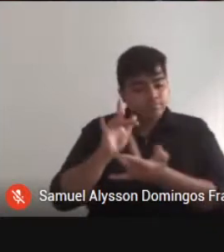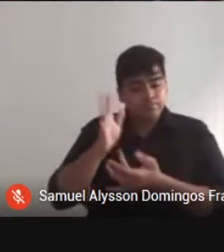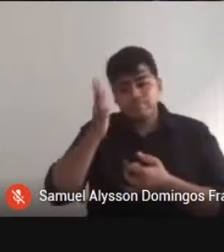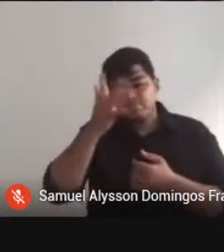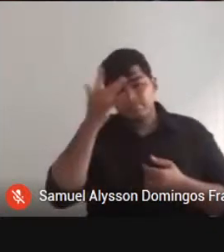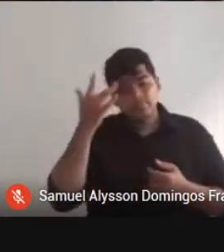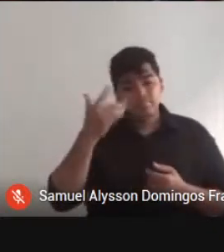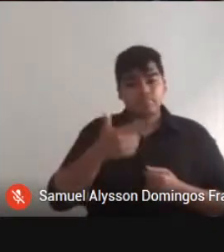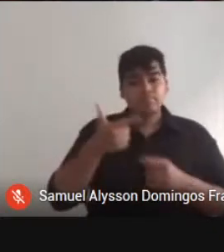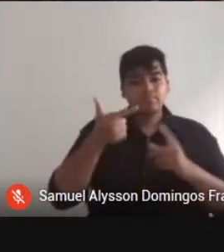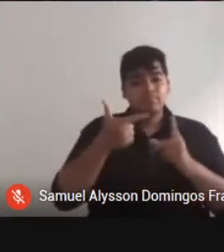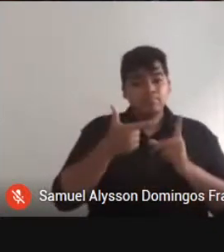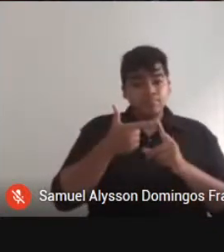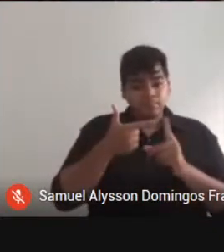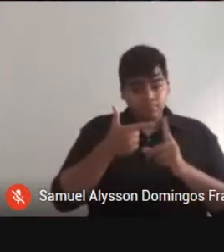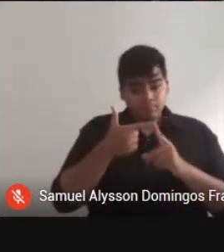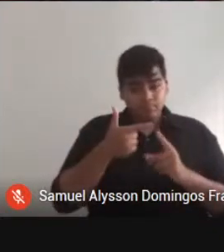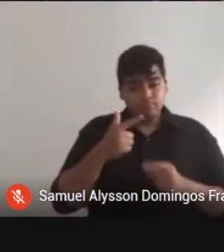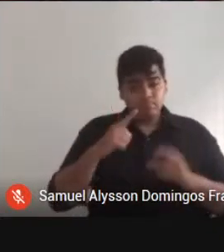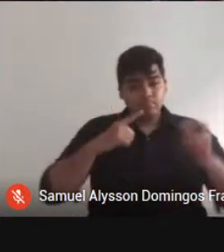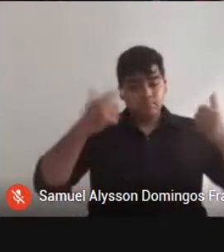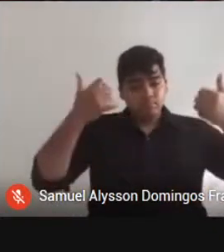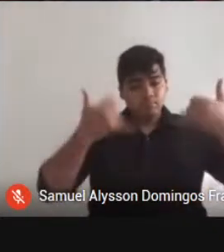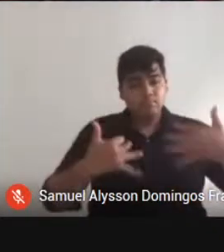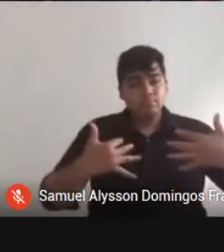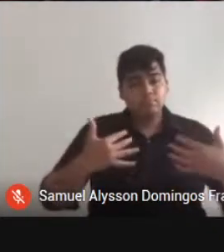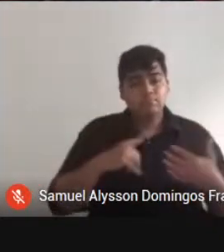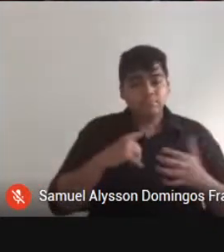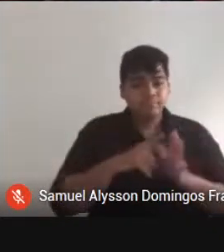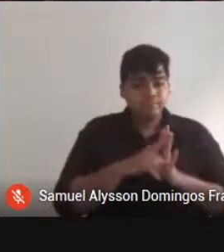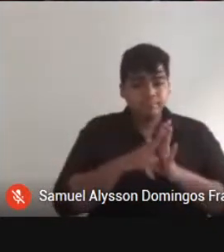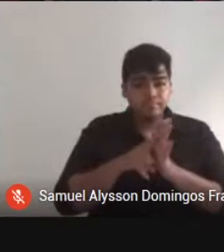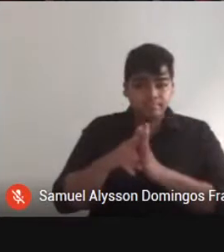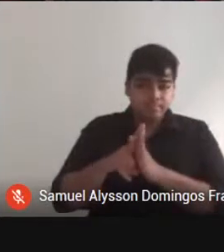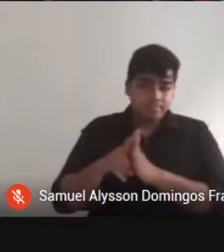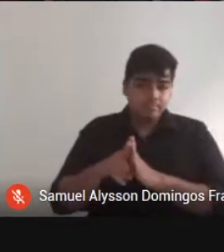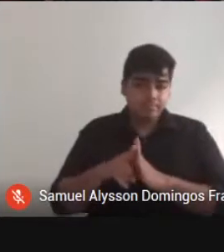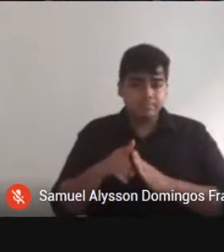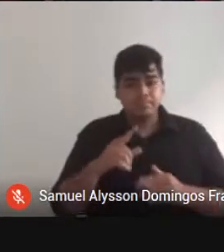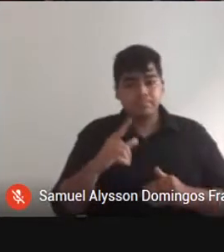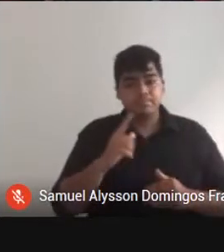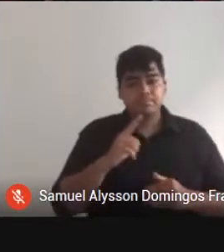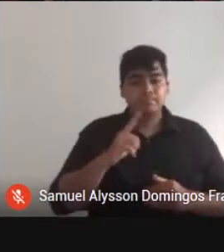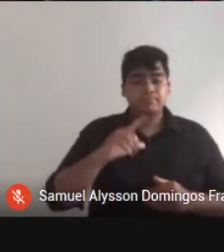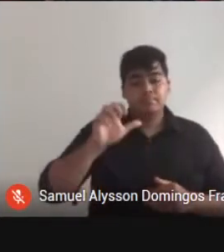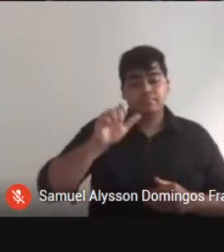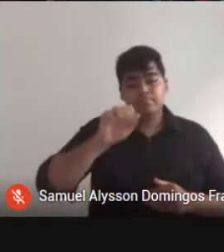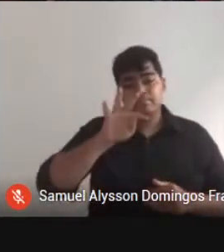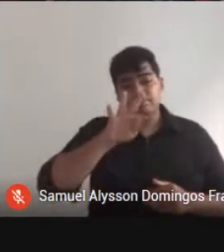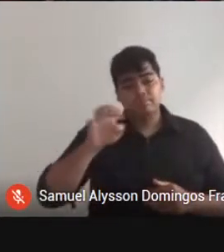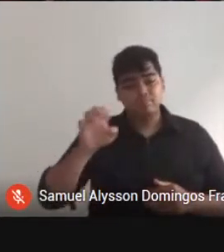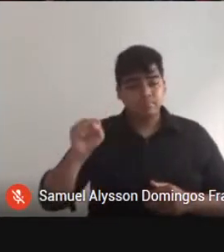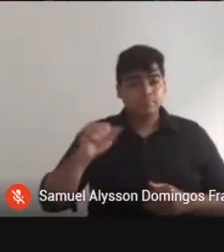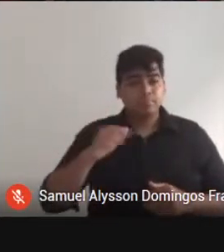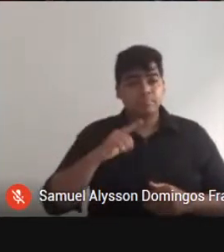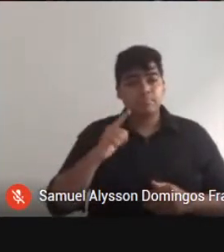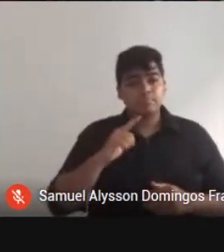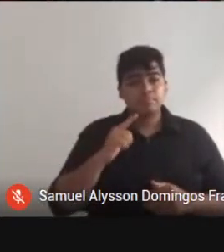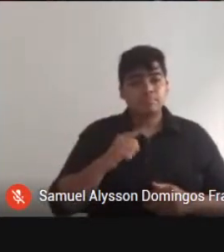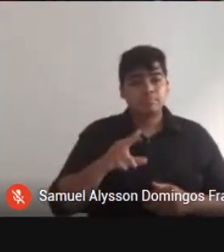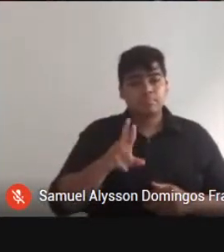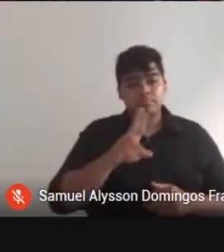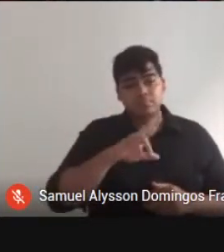falar de um estudo de caso, ao qual eu chamo ele aí de Meu BIM, Meu Lápis. Esse nome é o nome de